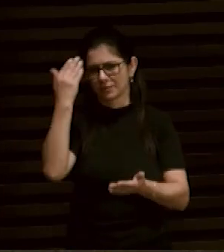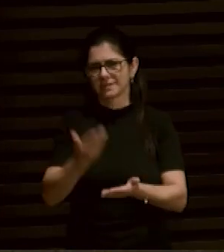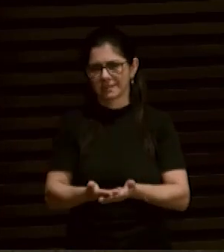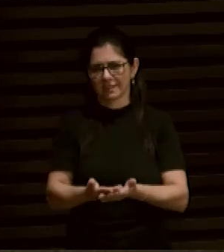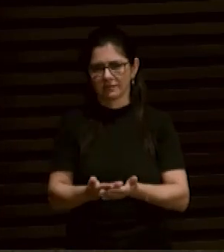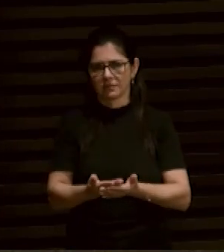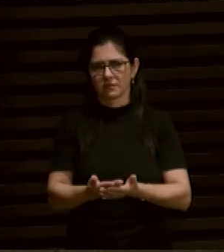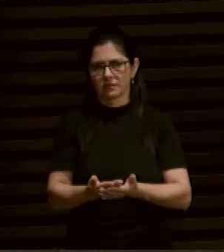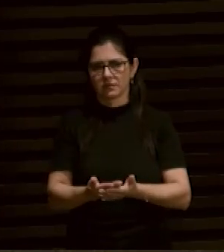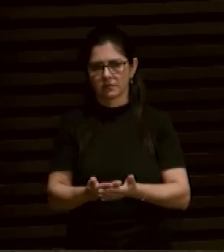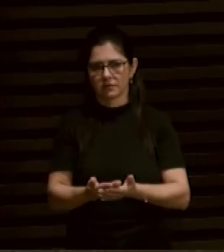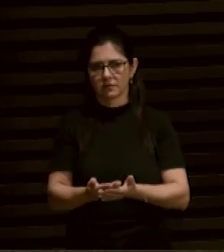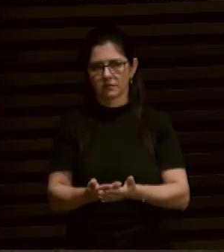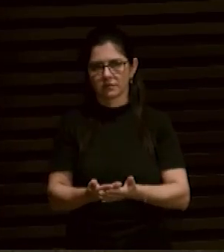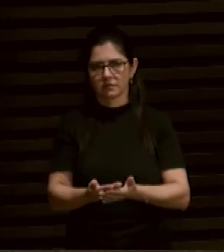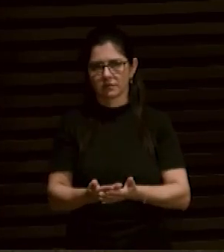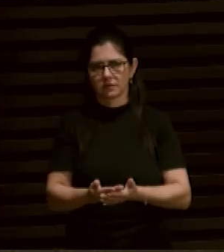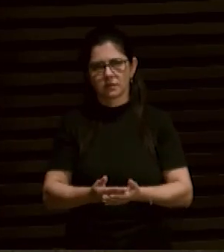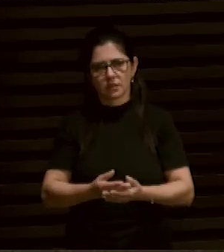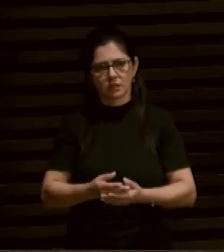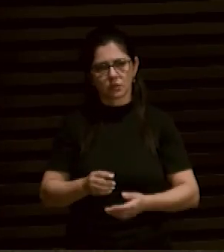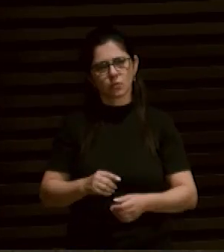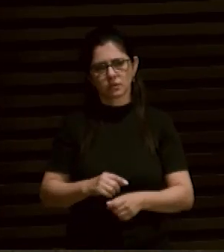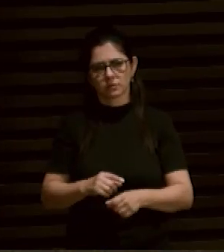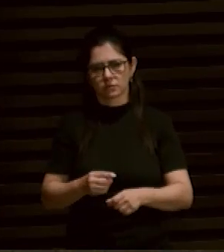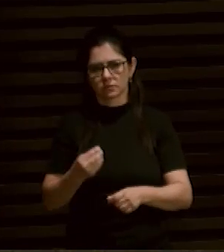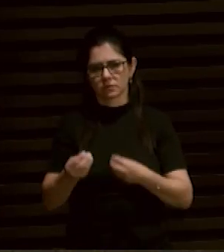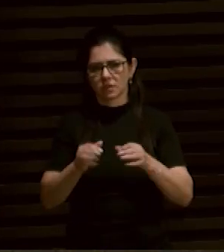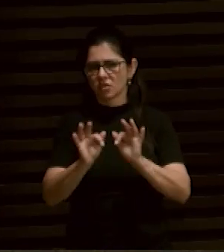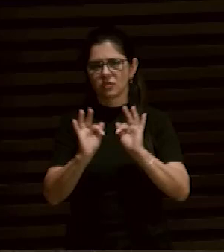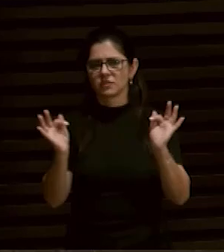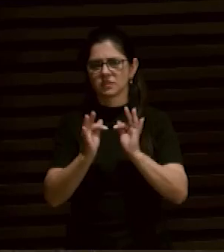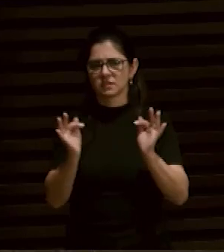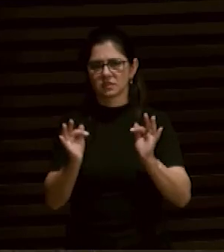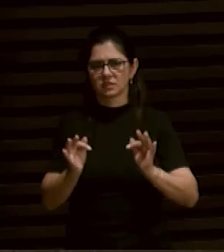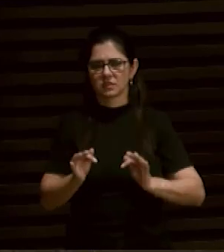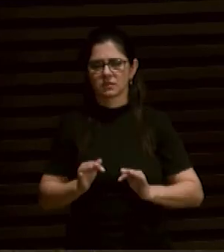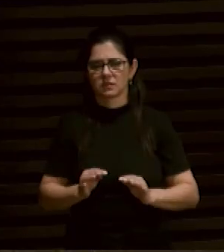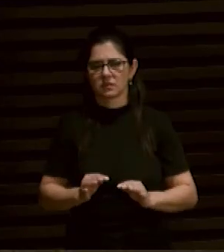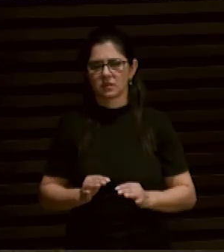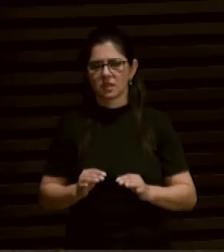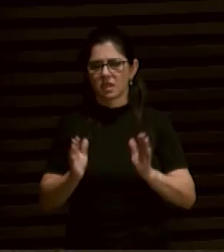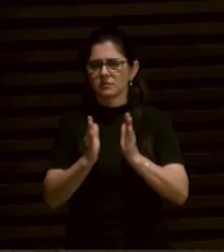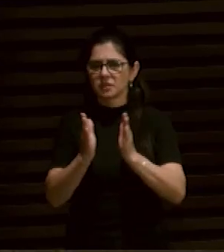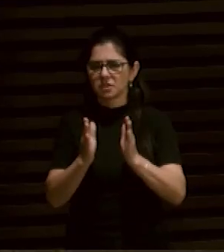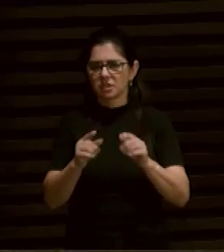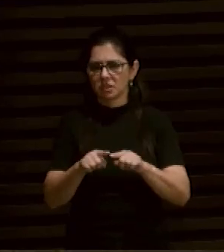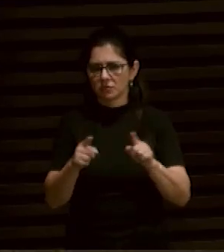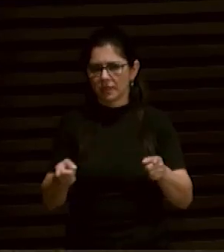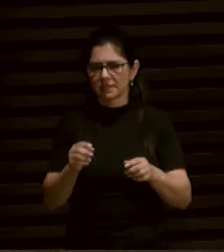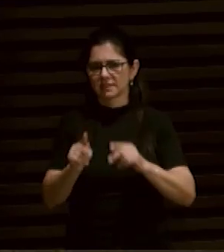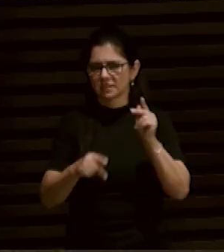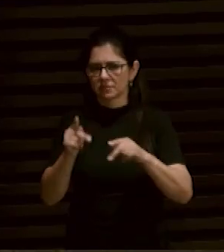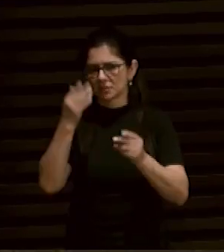Jonas? 1 minuto? 30 segundos? E ainda assim, meus irmãos, o resultado em questão de salvar a alma surpreendente. E